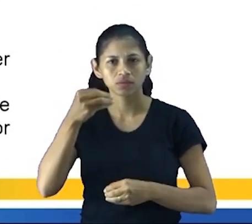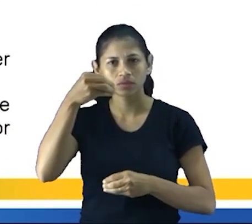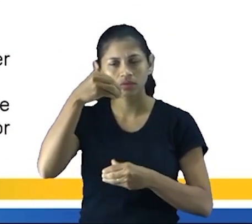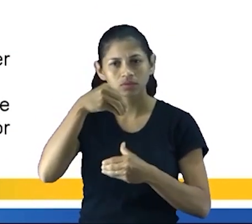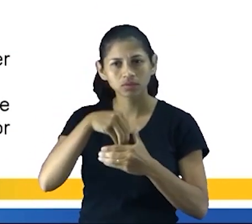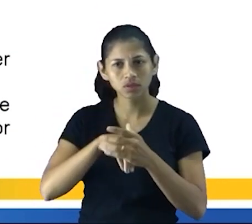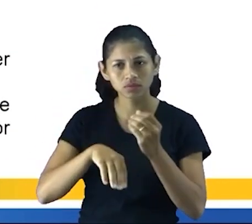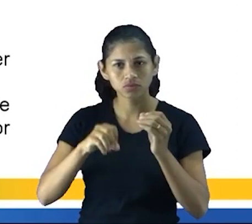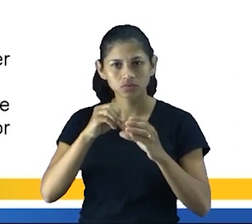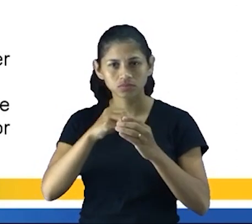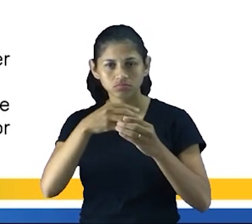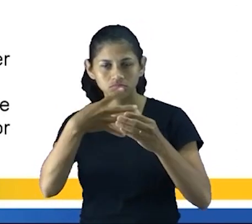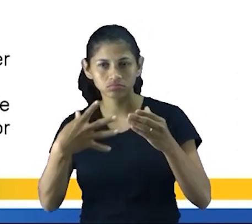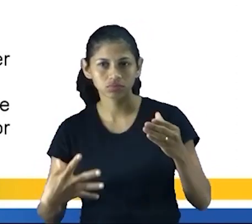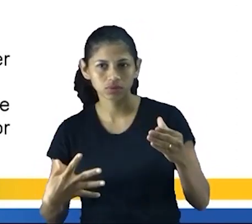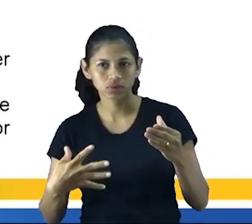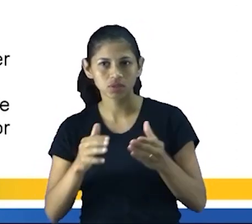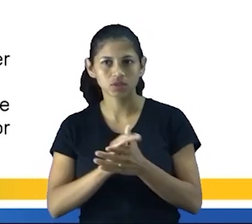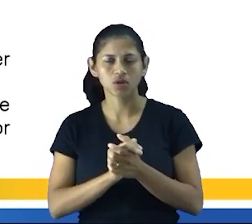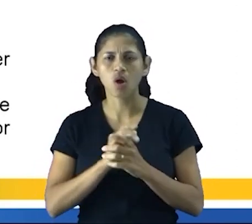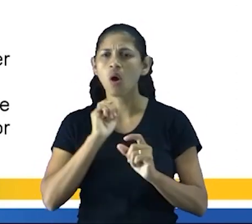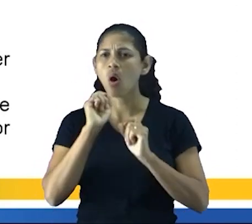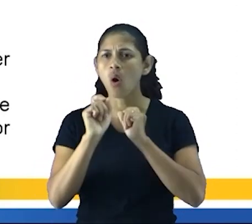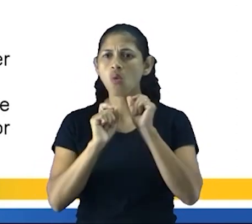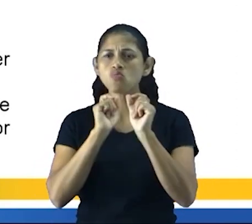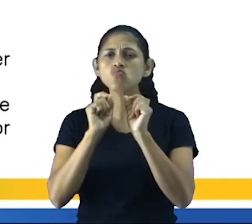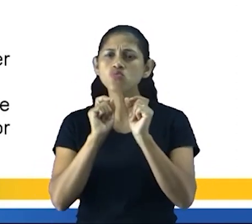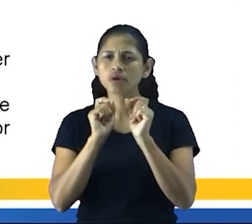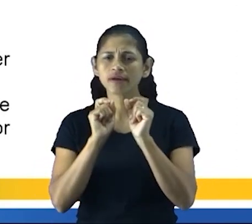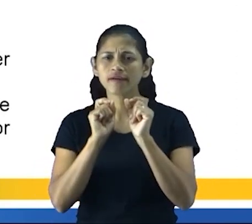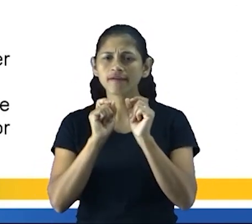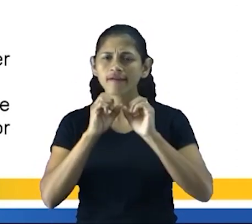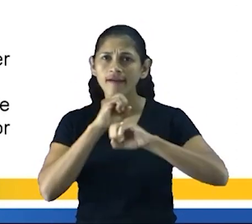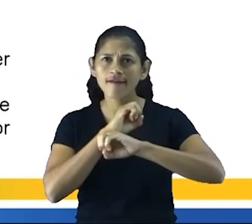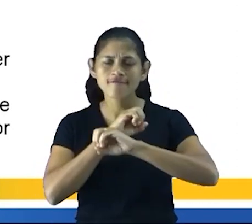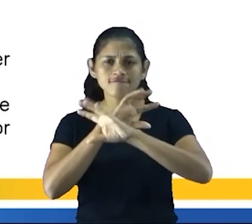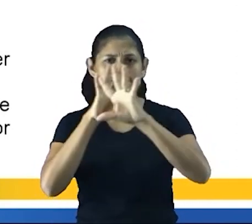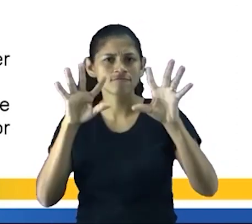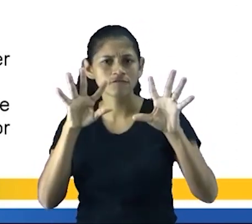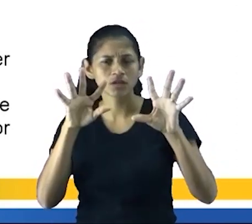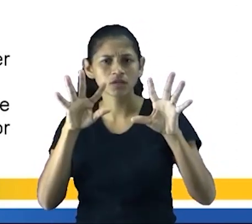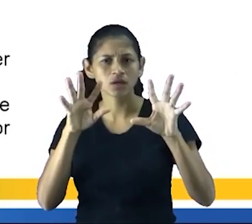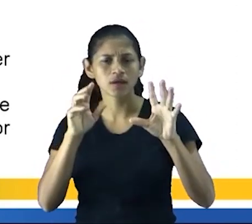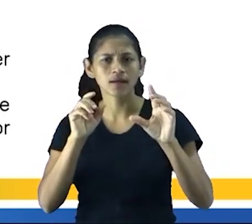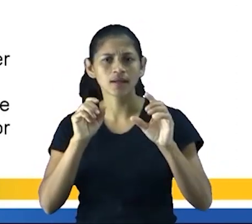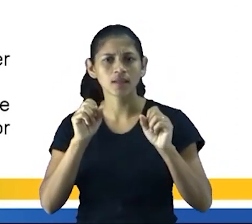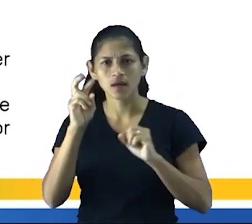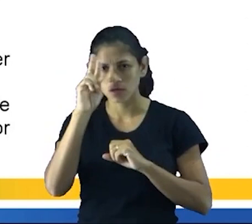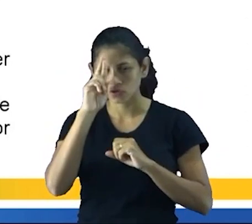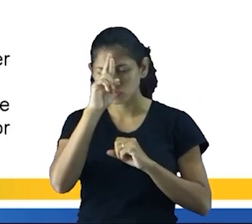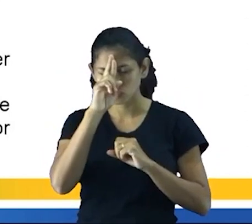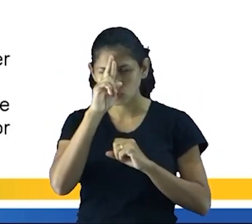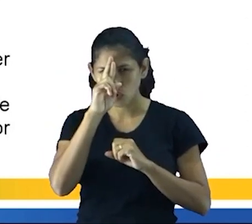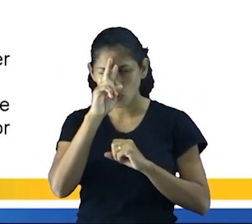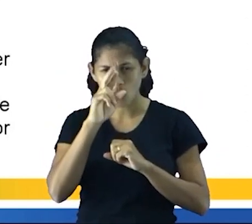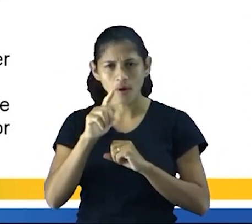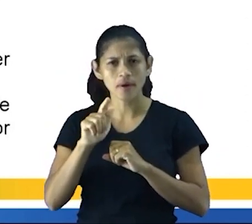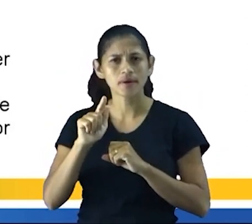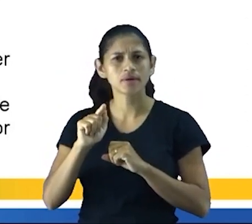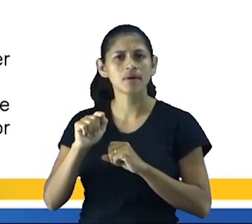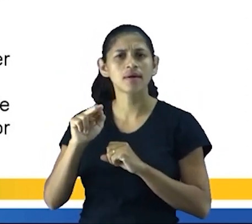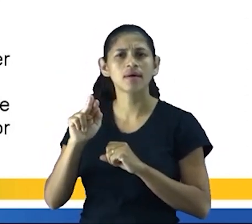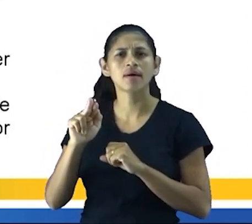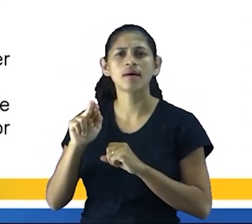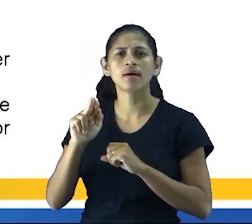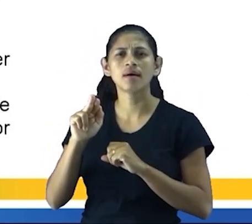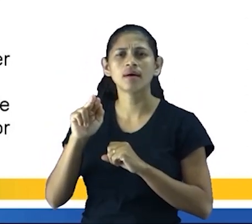dos elementos da narrativa, né, o que vai revelar a história, né, o assunto central da trama. Quem, ou seja, quem são os personagens que